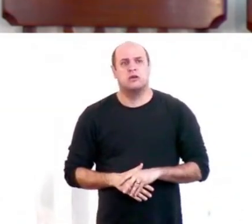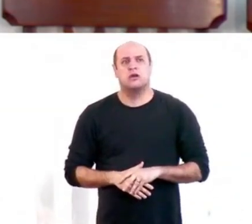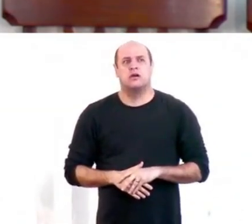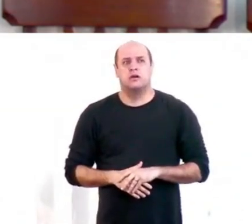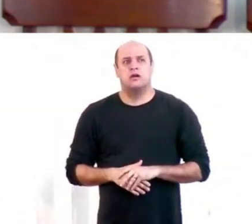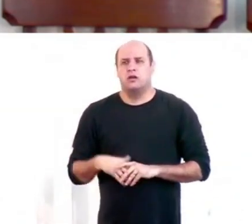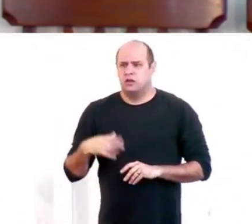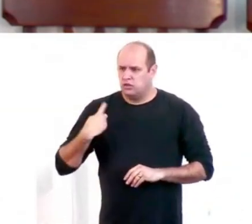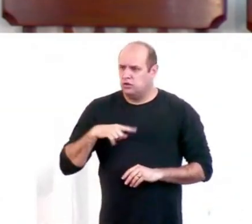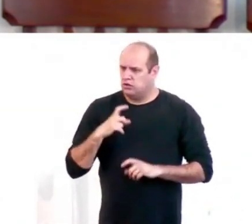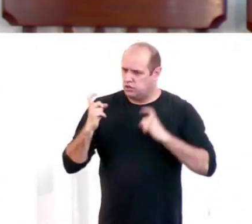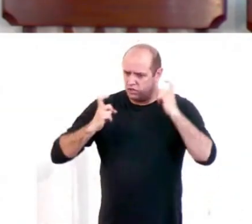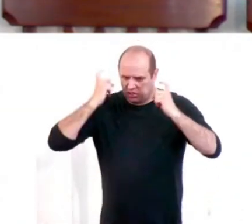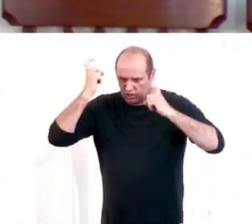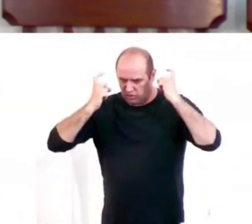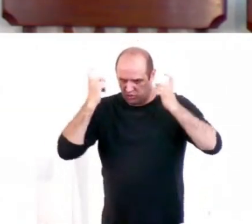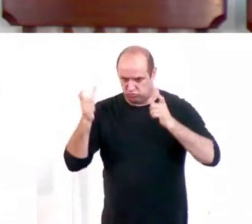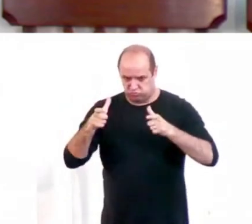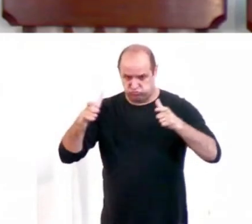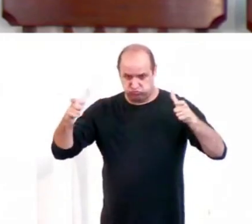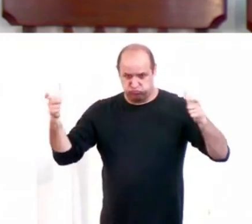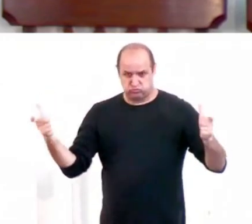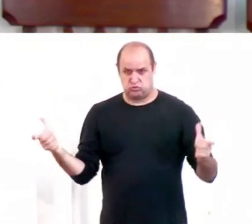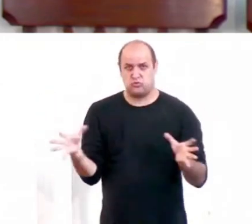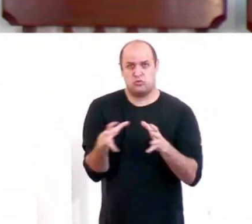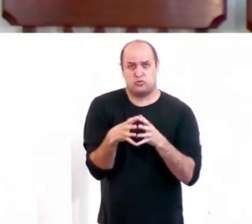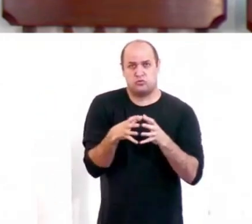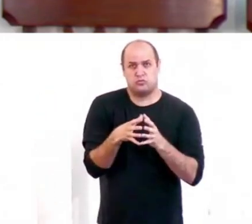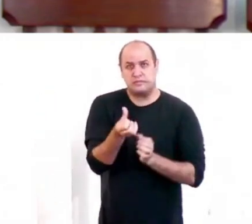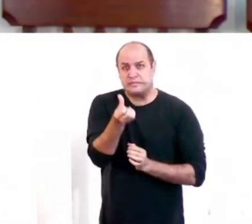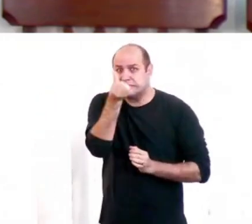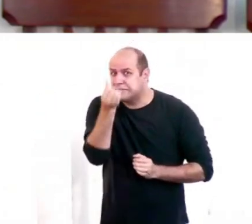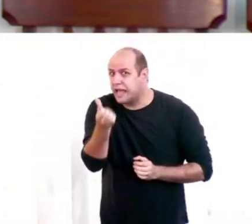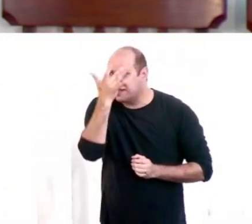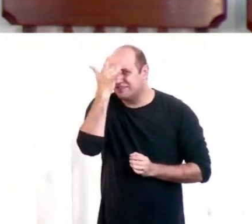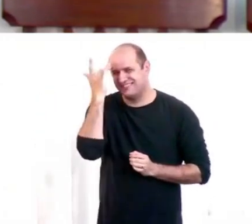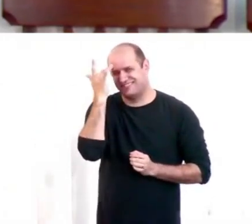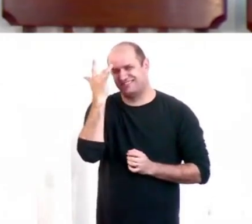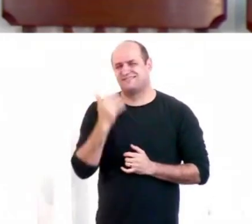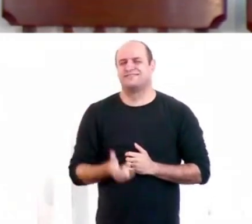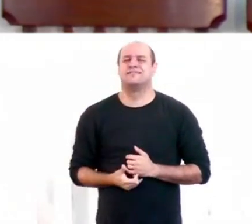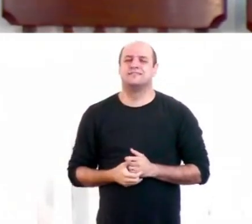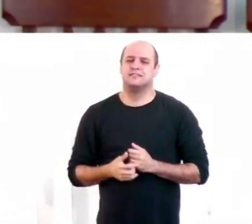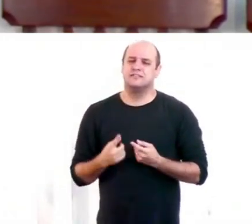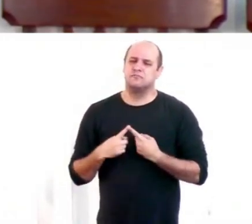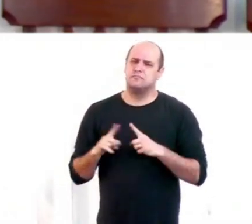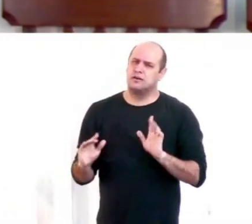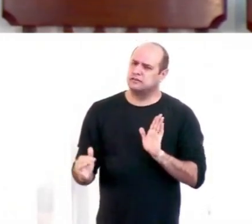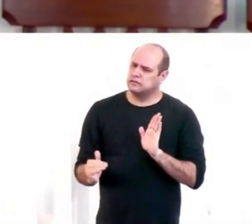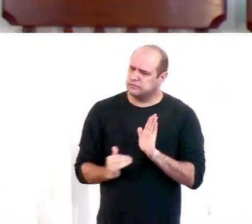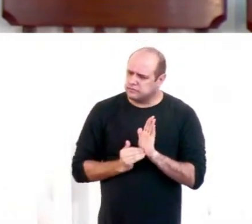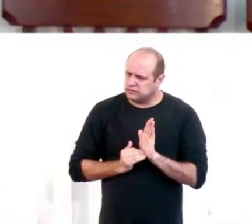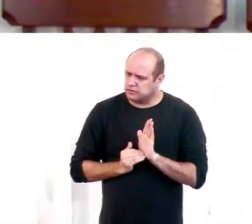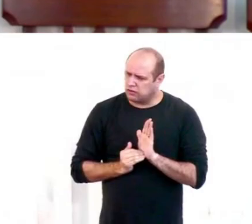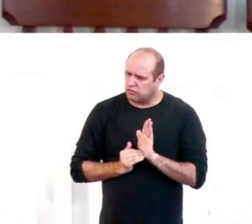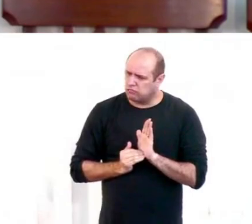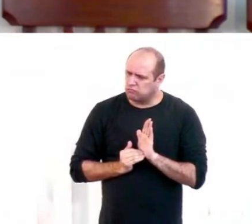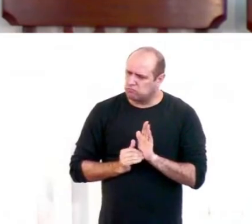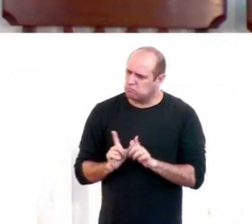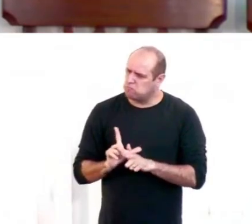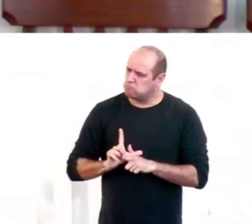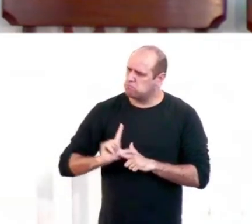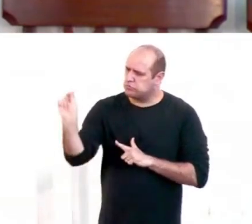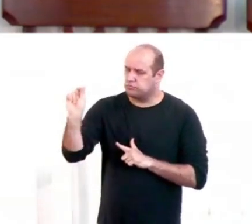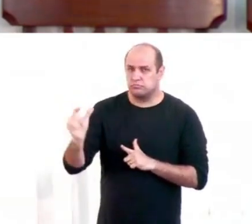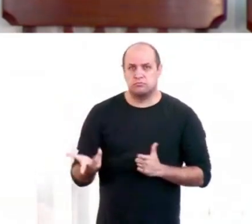estávamos reunidos ali num grande número de pessoas, apenas 6 pessoas, mas quando acabou a mensagem, ela quis sair